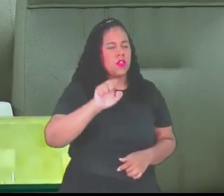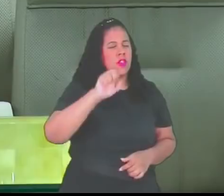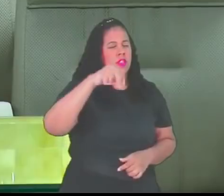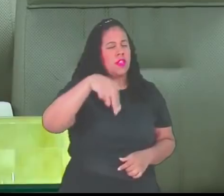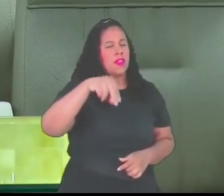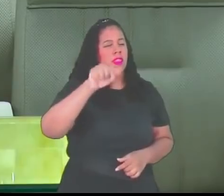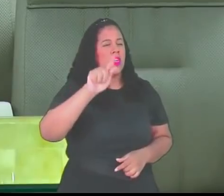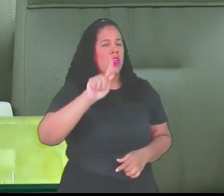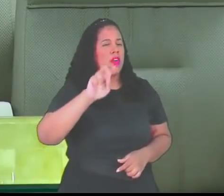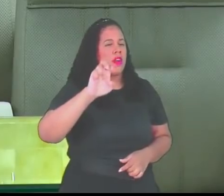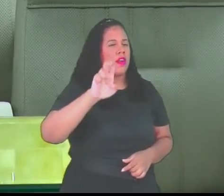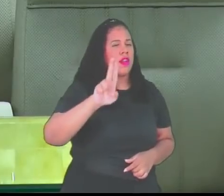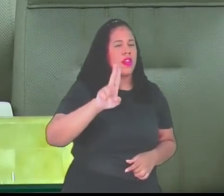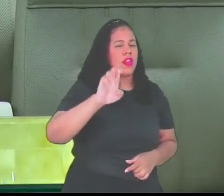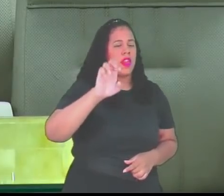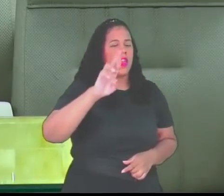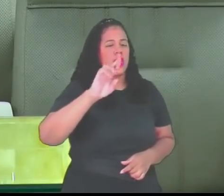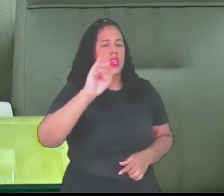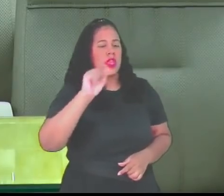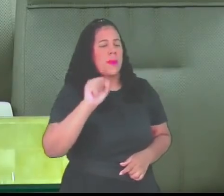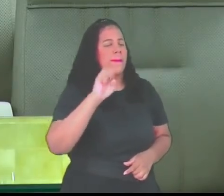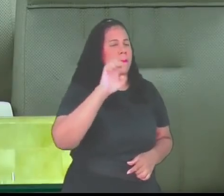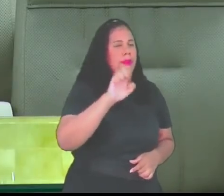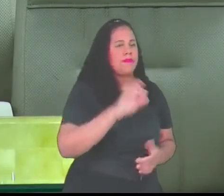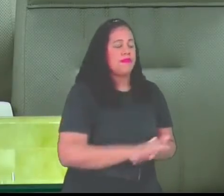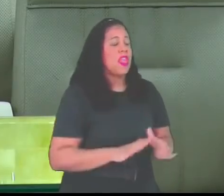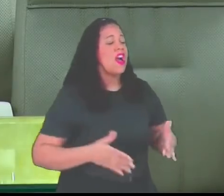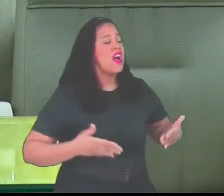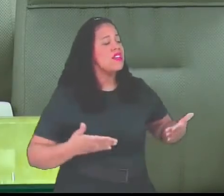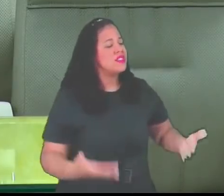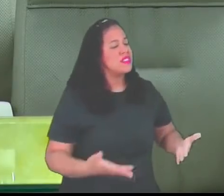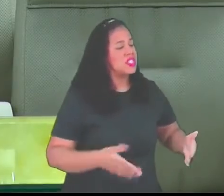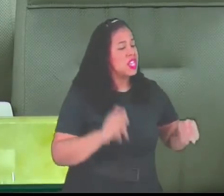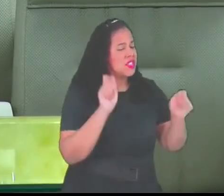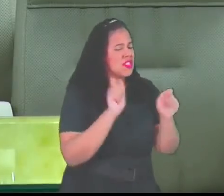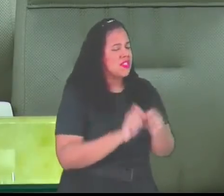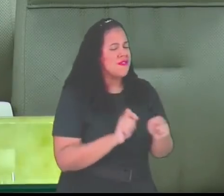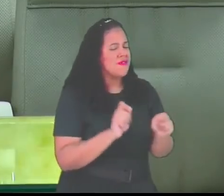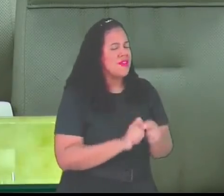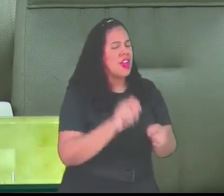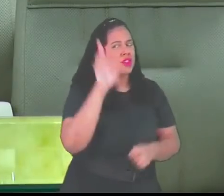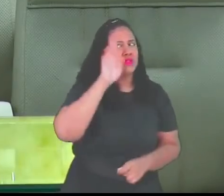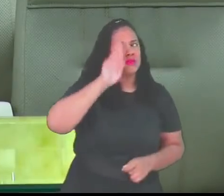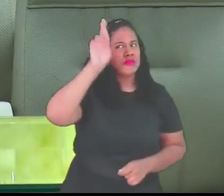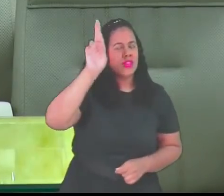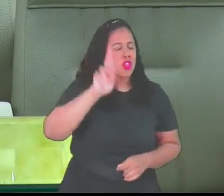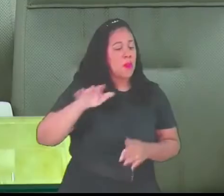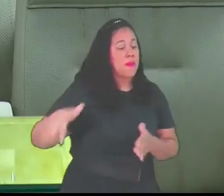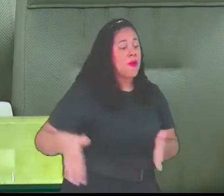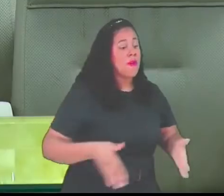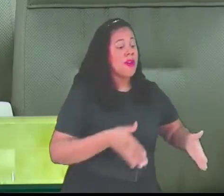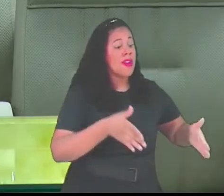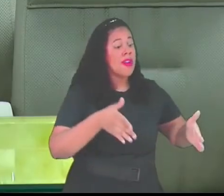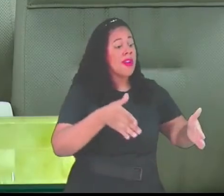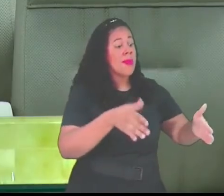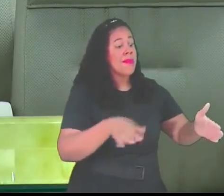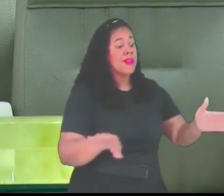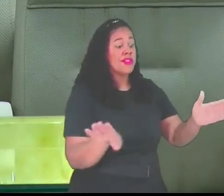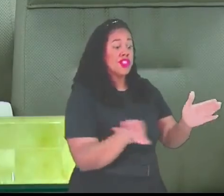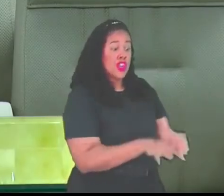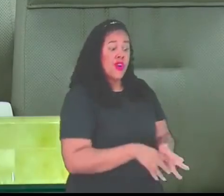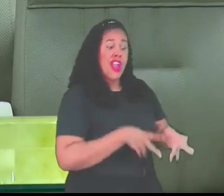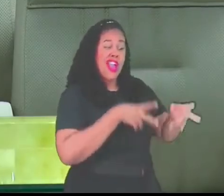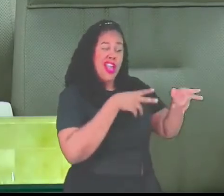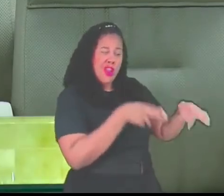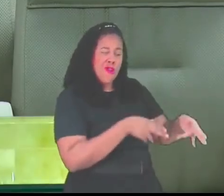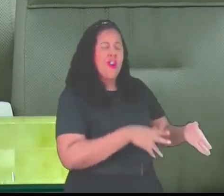alguém que lhe galanteia. Assim o Senhor faz com ele. Pelo caminho que ele vem, é o mesmo